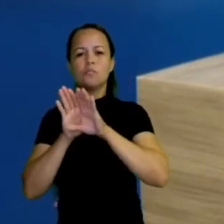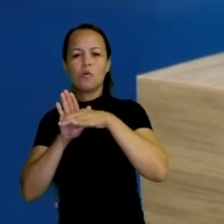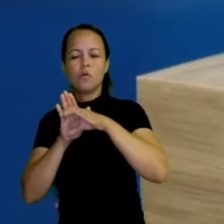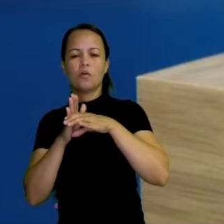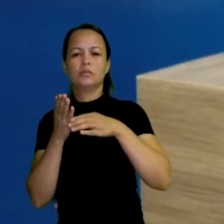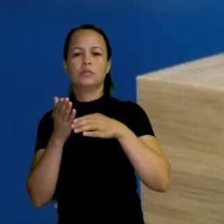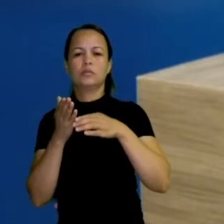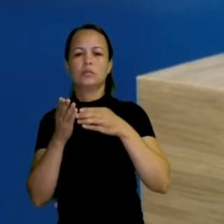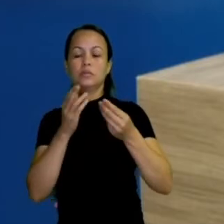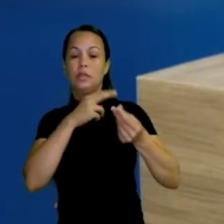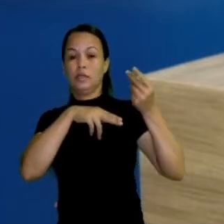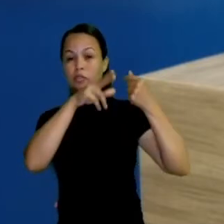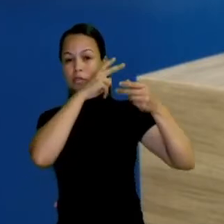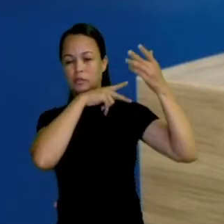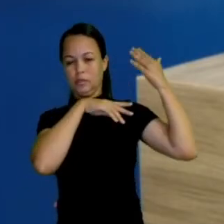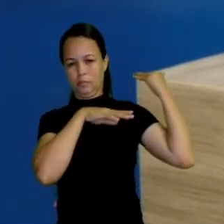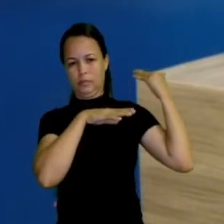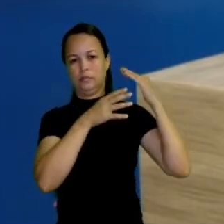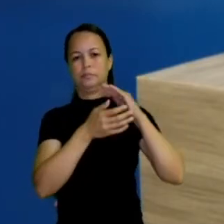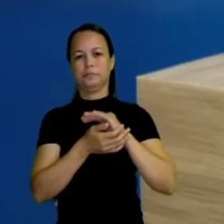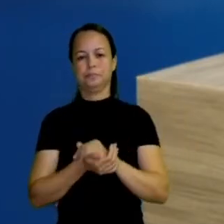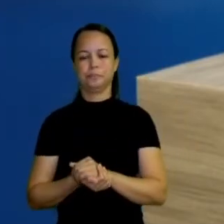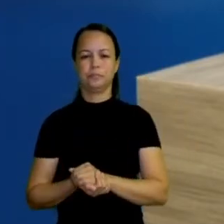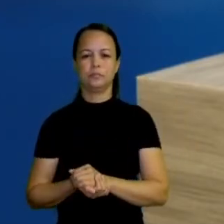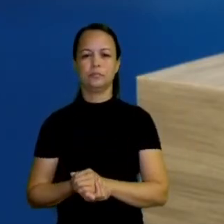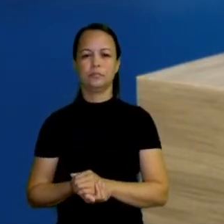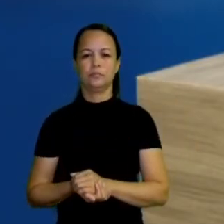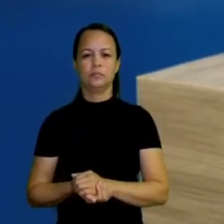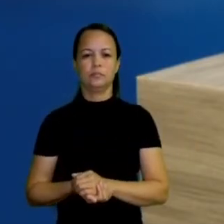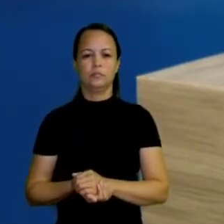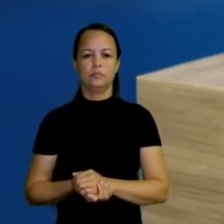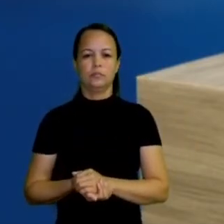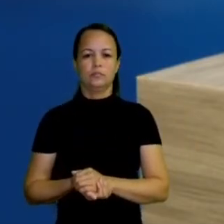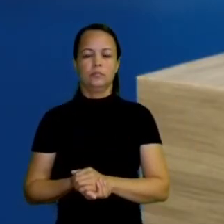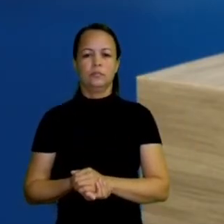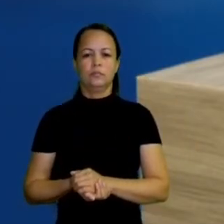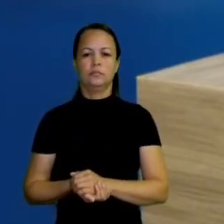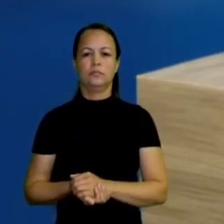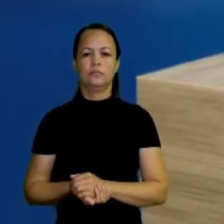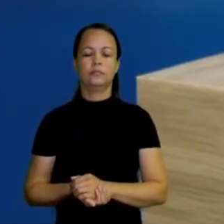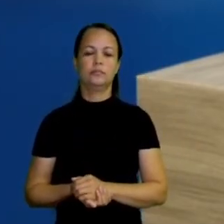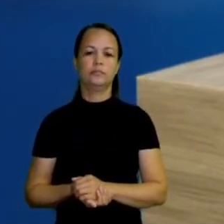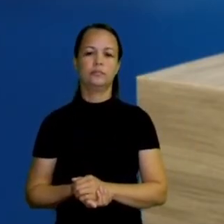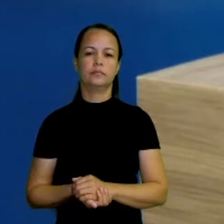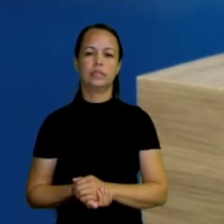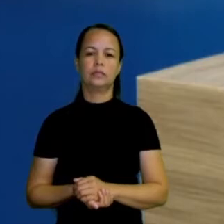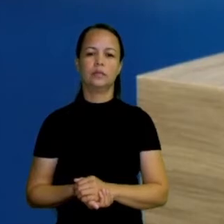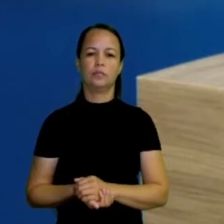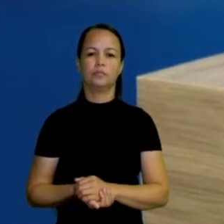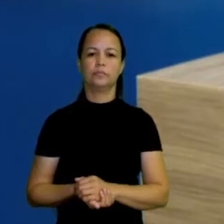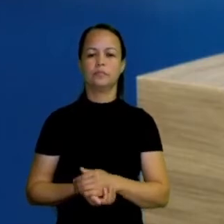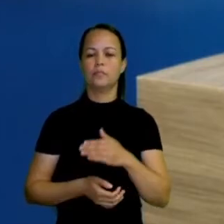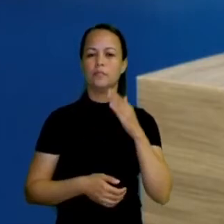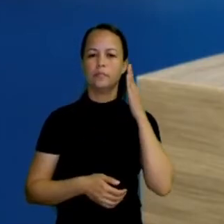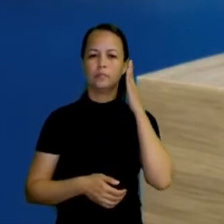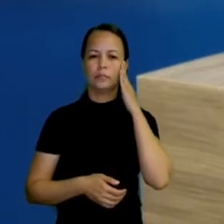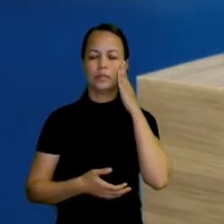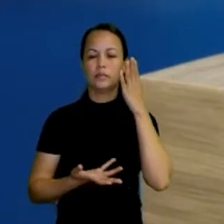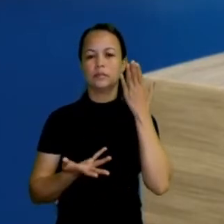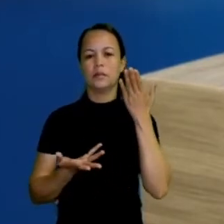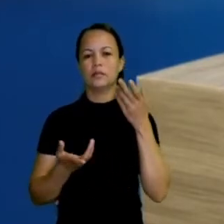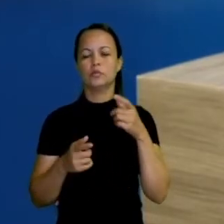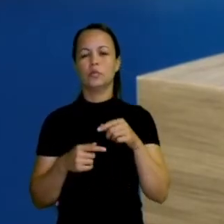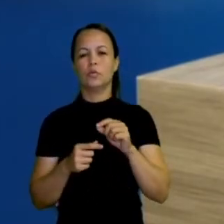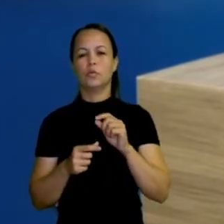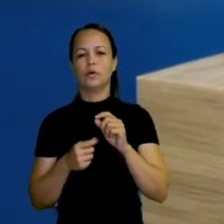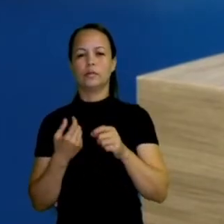os primórdios, tá certo? Então vamos lá. Então, pensando aí nessa questão,